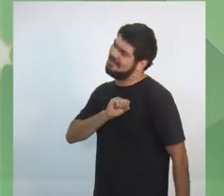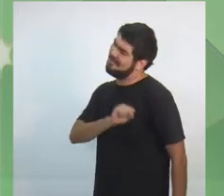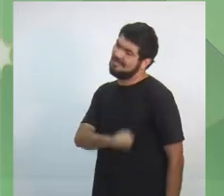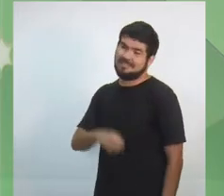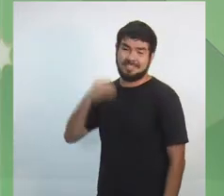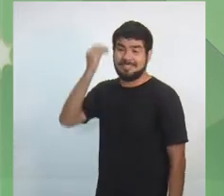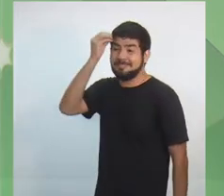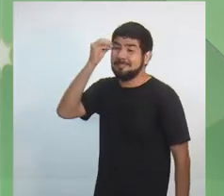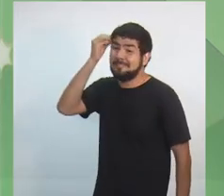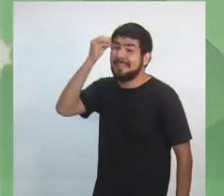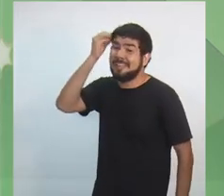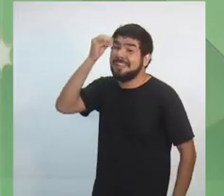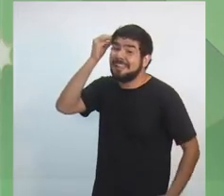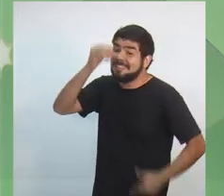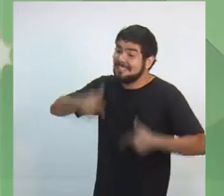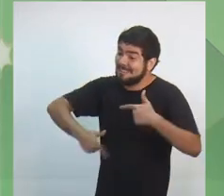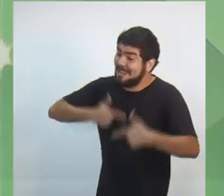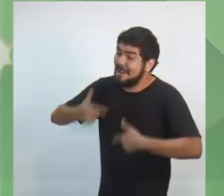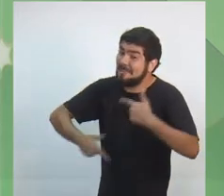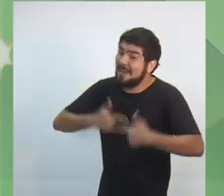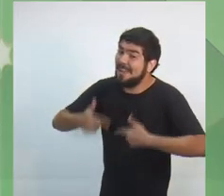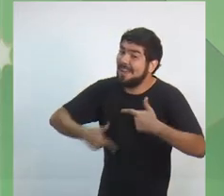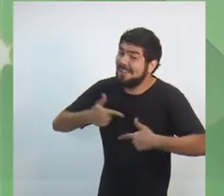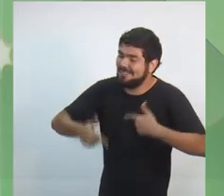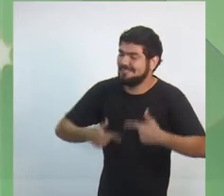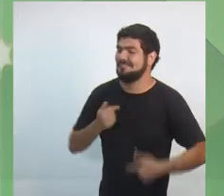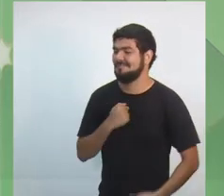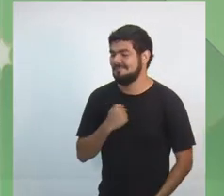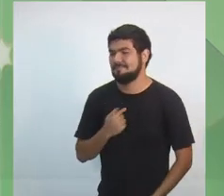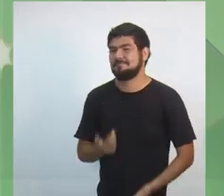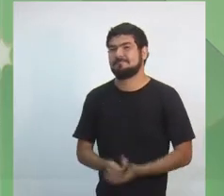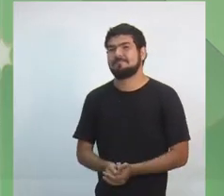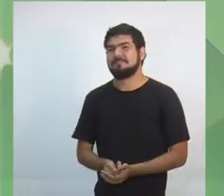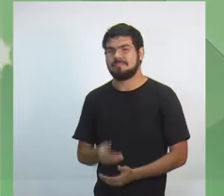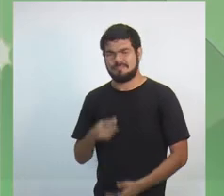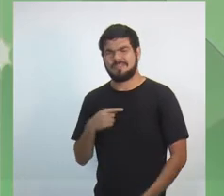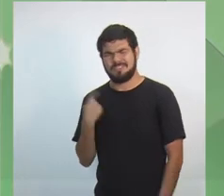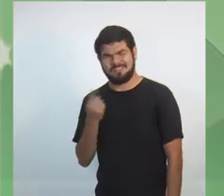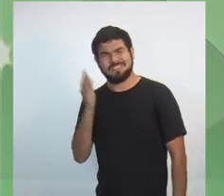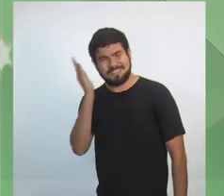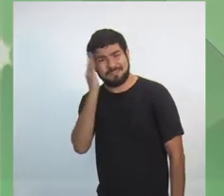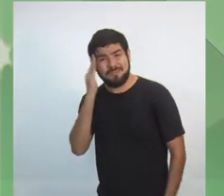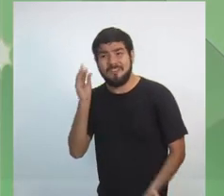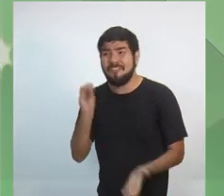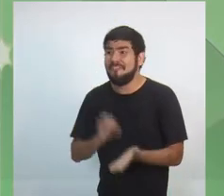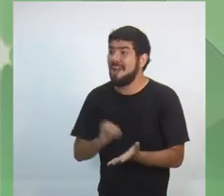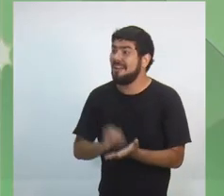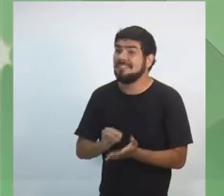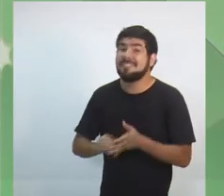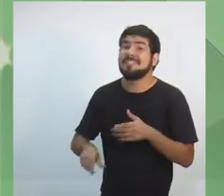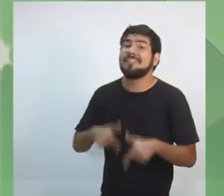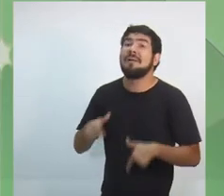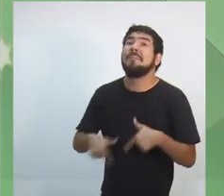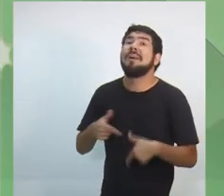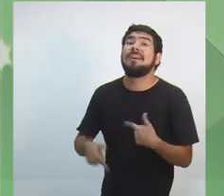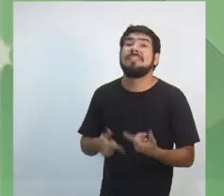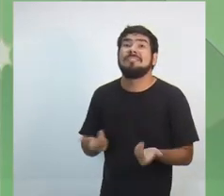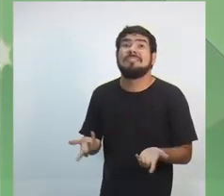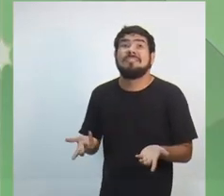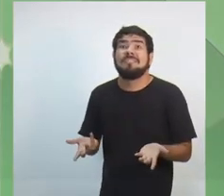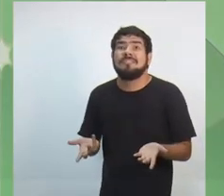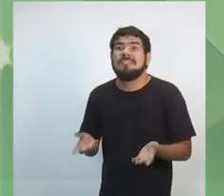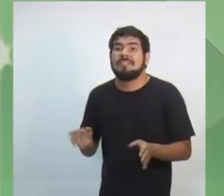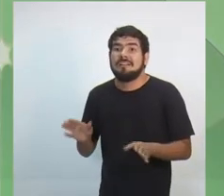de fazer para garantir condições de qualidade de vida. Nós sabemos que, com a falta de emprego, o que está faltando em algumas situações é a questão